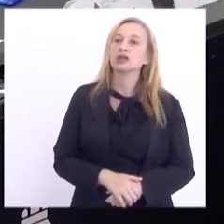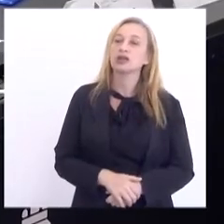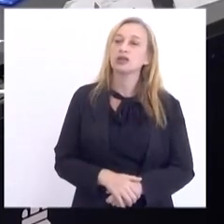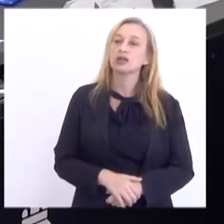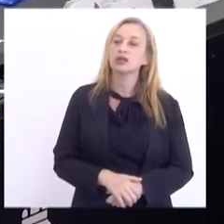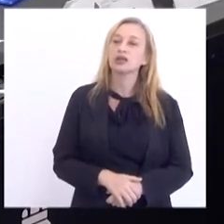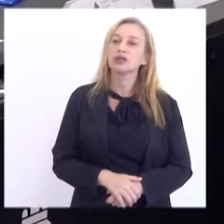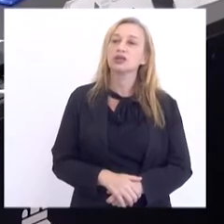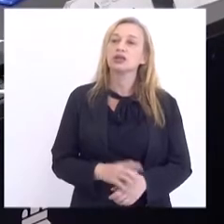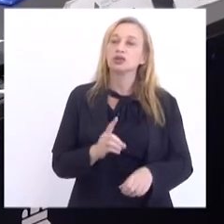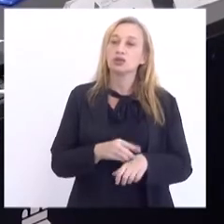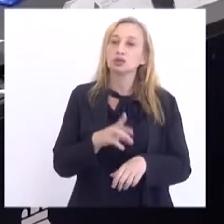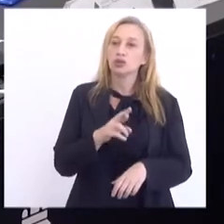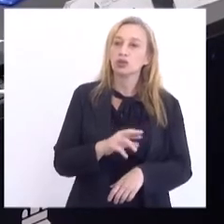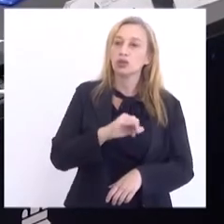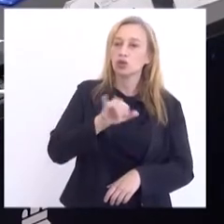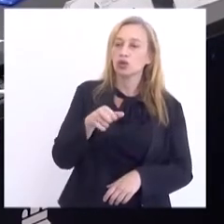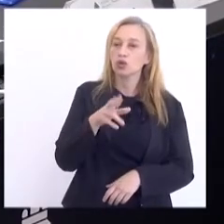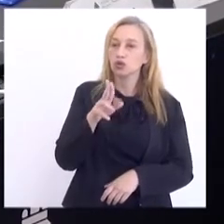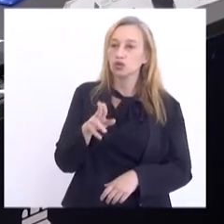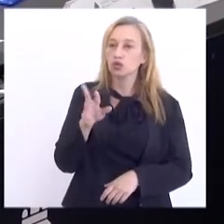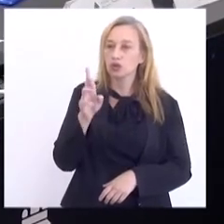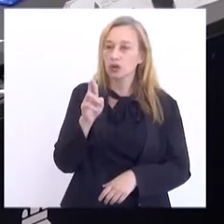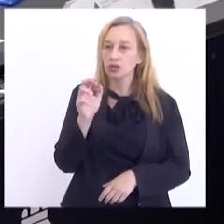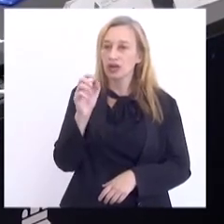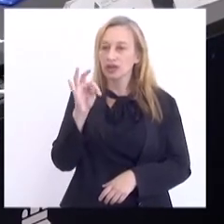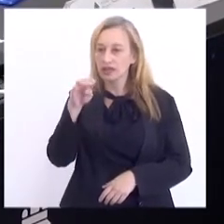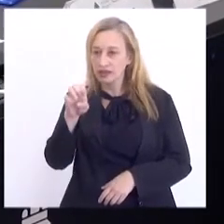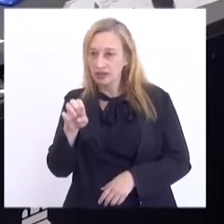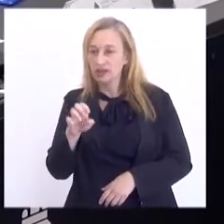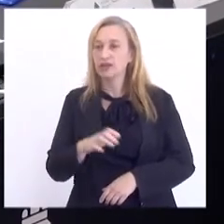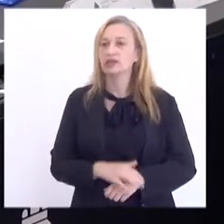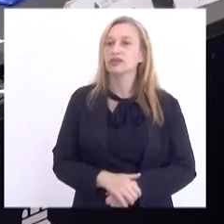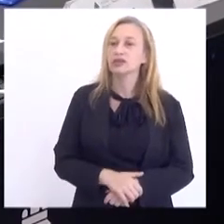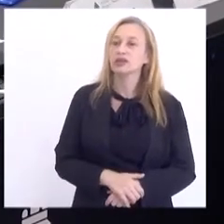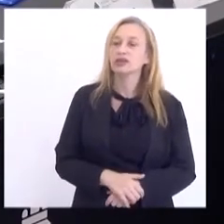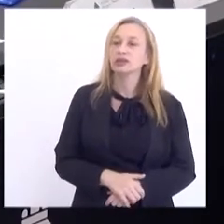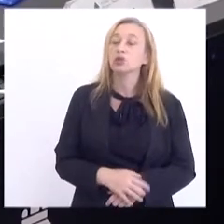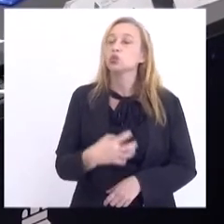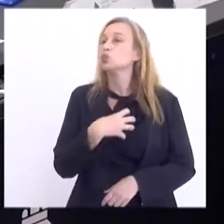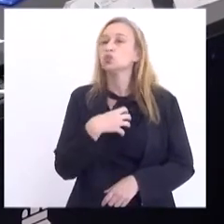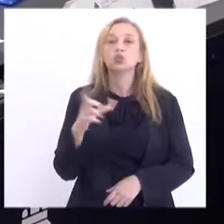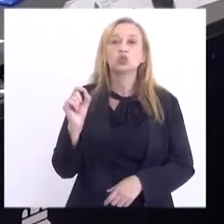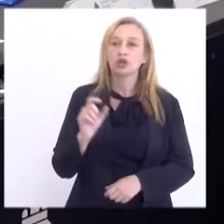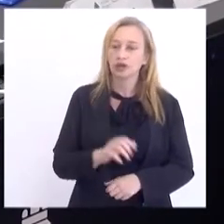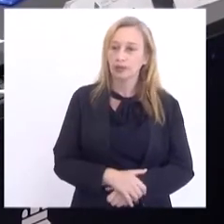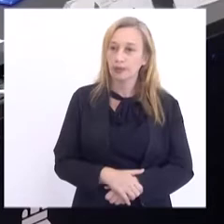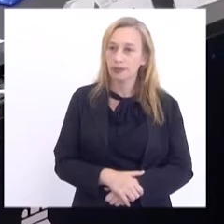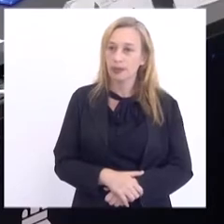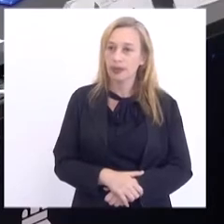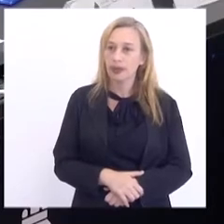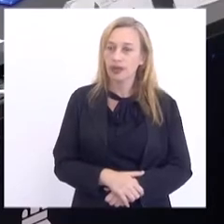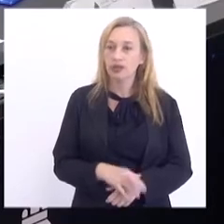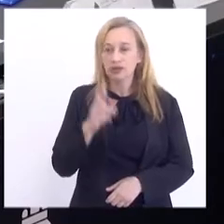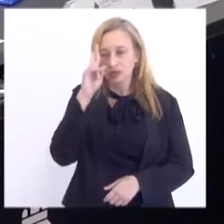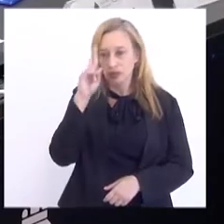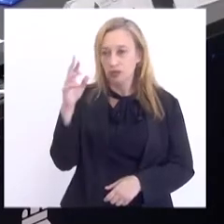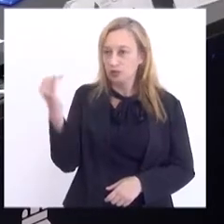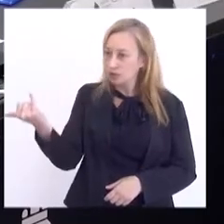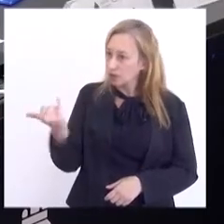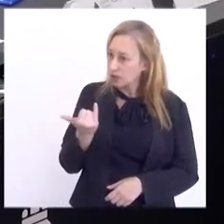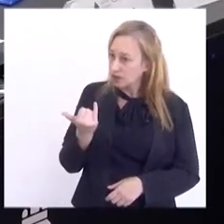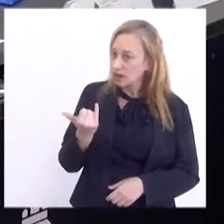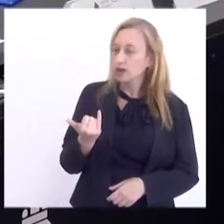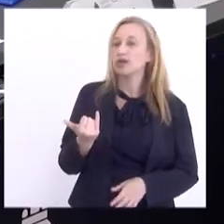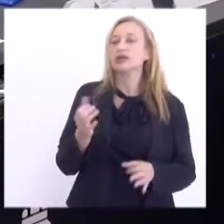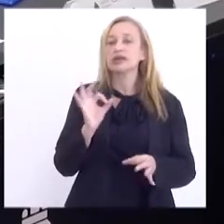Dr Jurandir e quem o senhor de RH no sentido do show nos falar